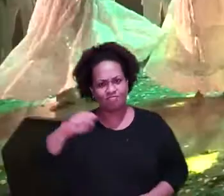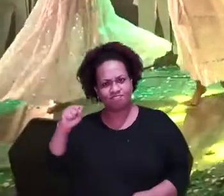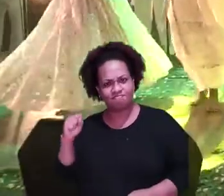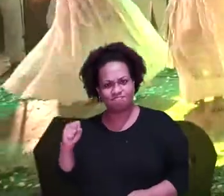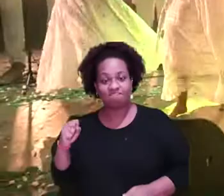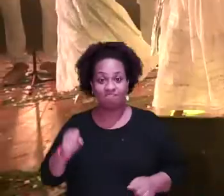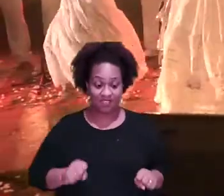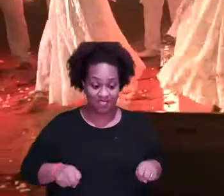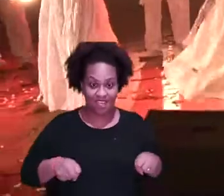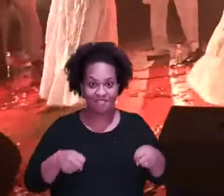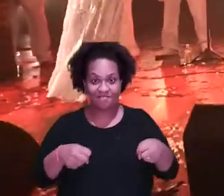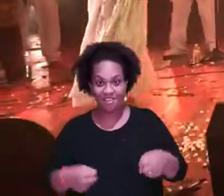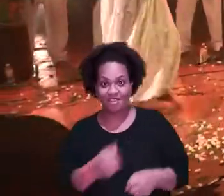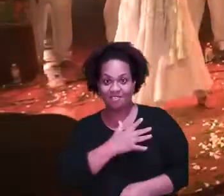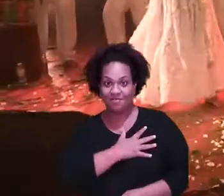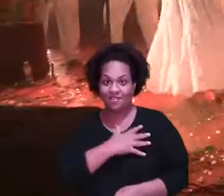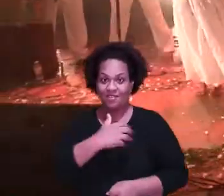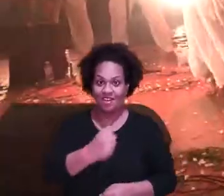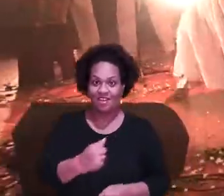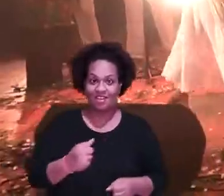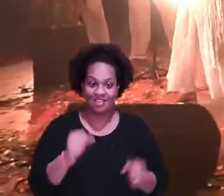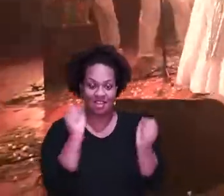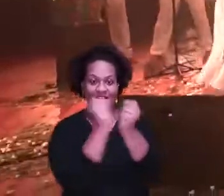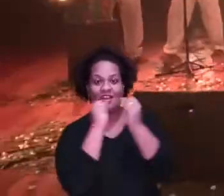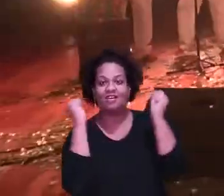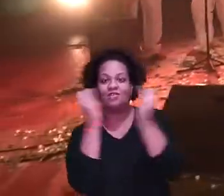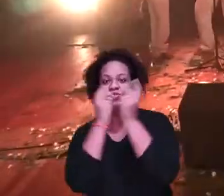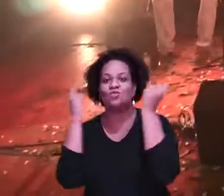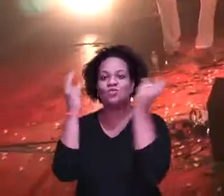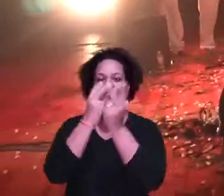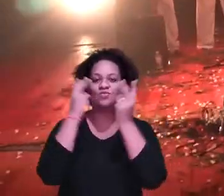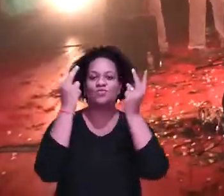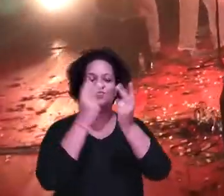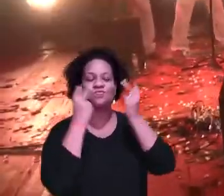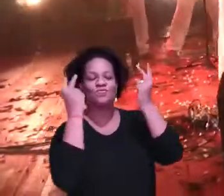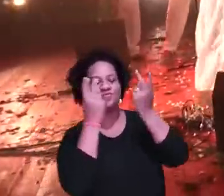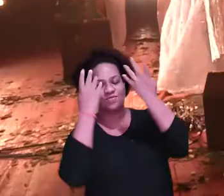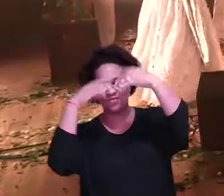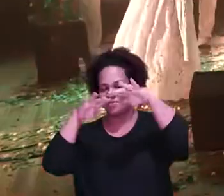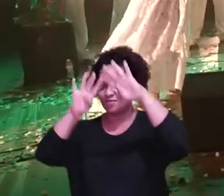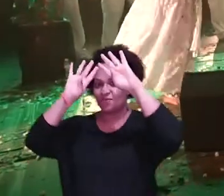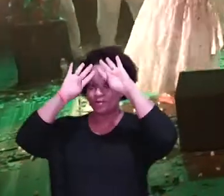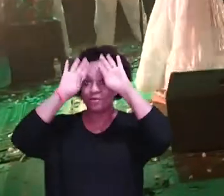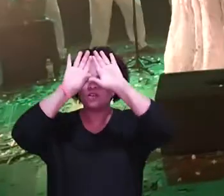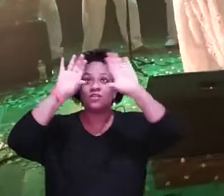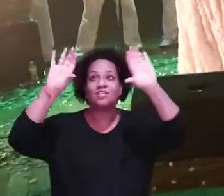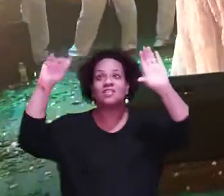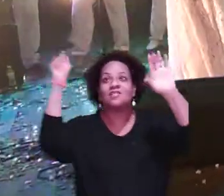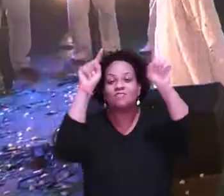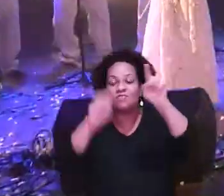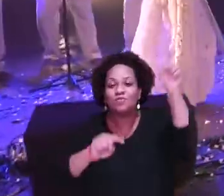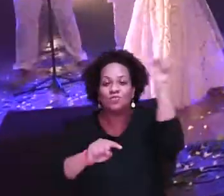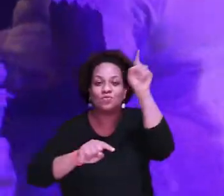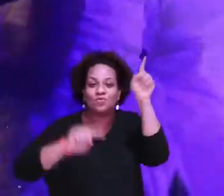pega sua espada e devem nível até olhar o olhar valeu